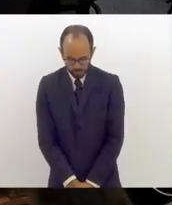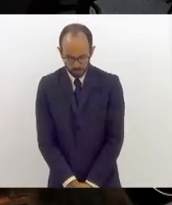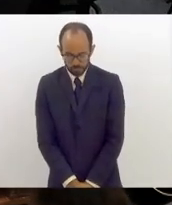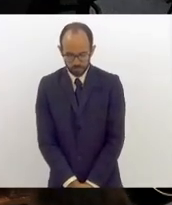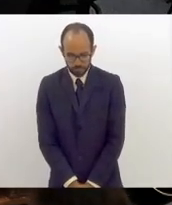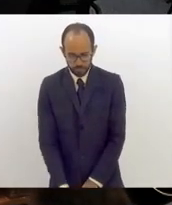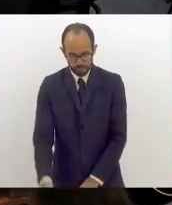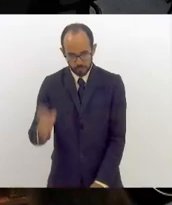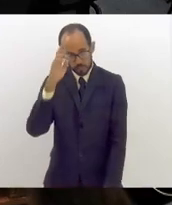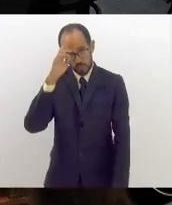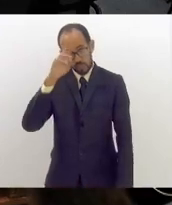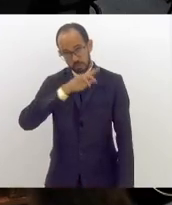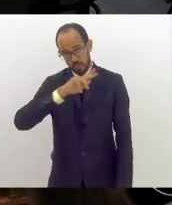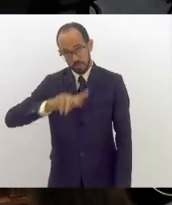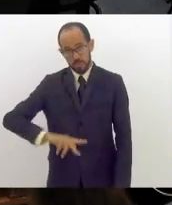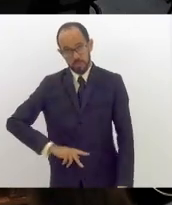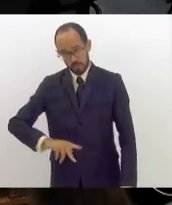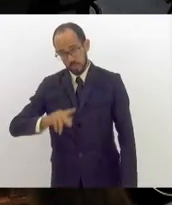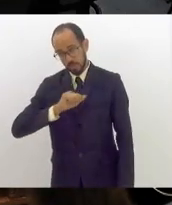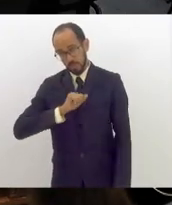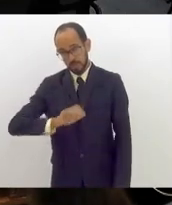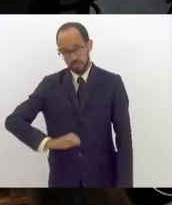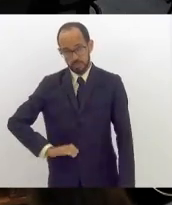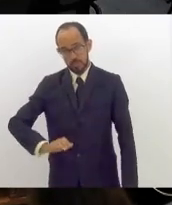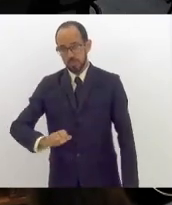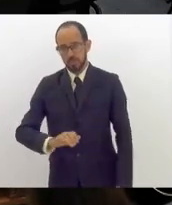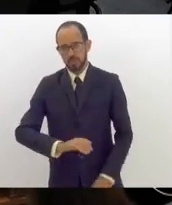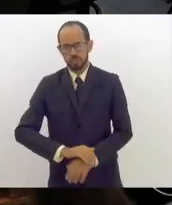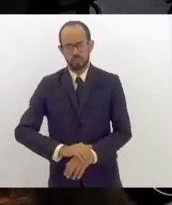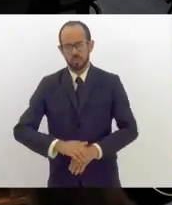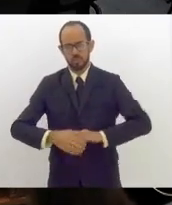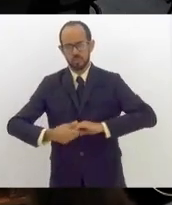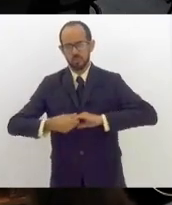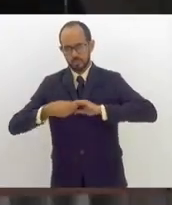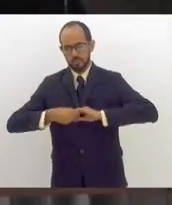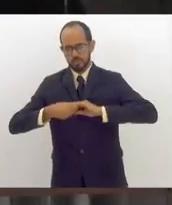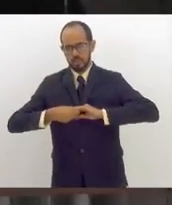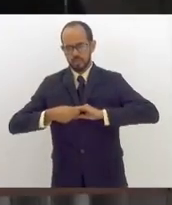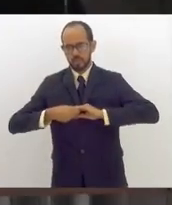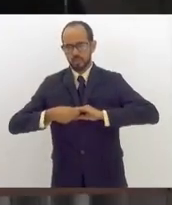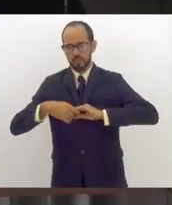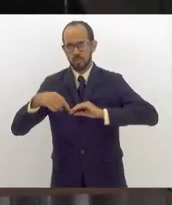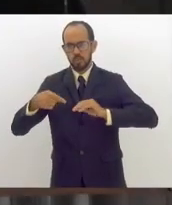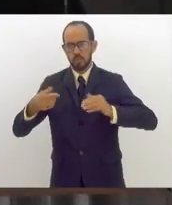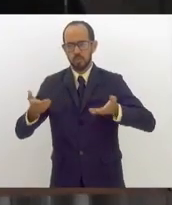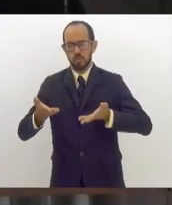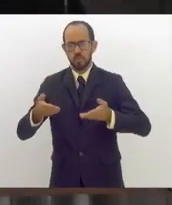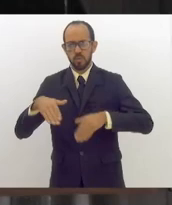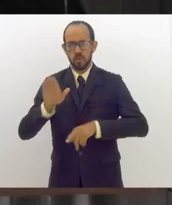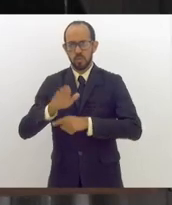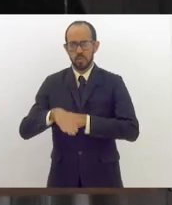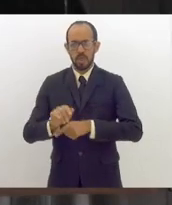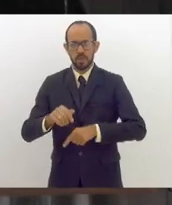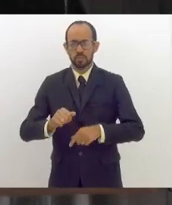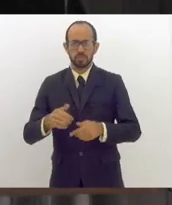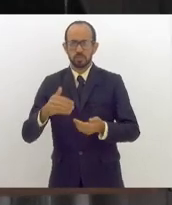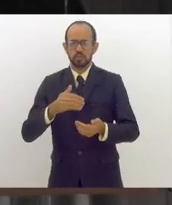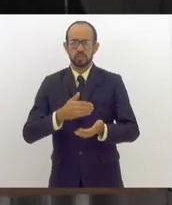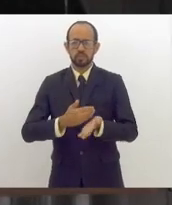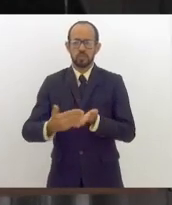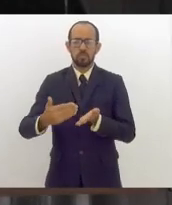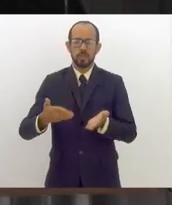senhor presidente André Ceciliano cumprimento nesta nesta tarde que já se